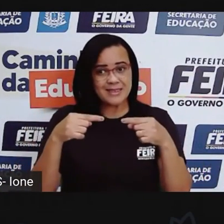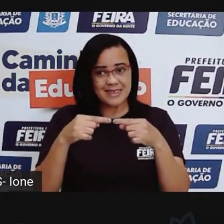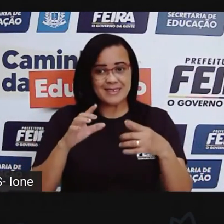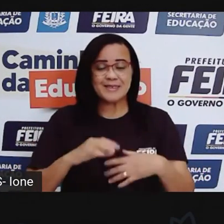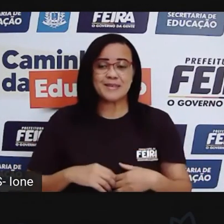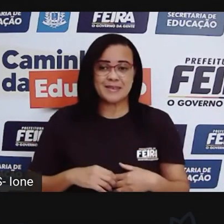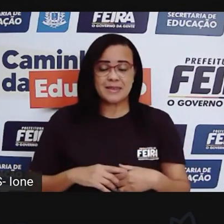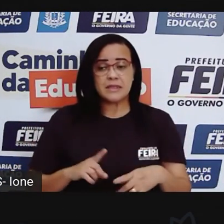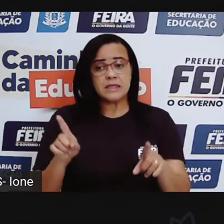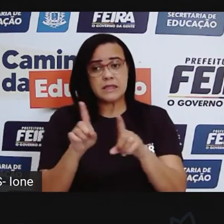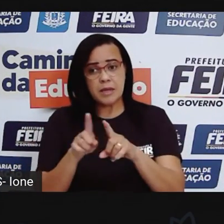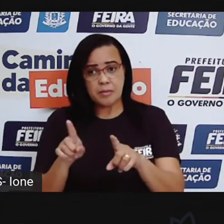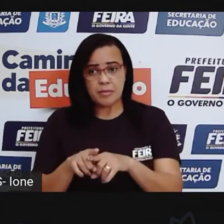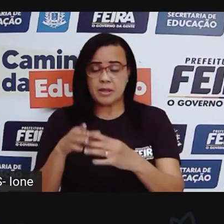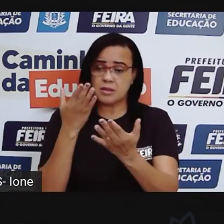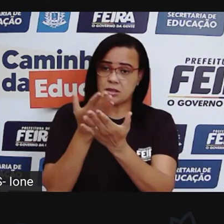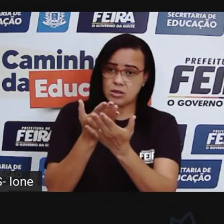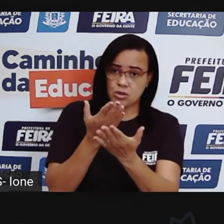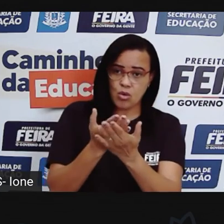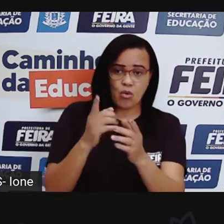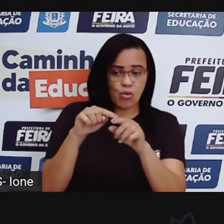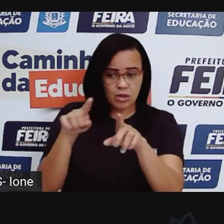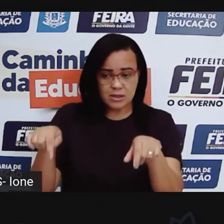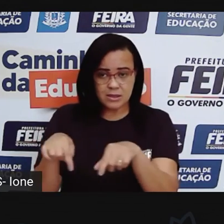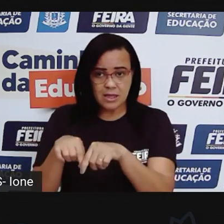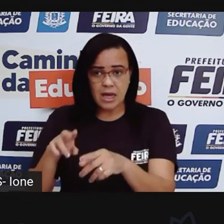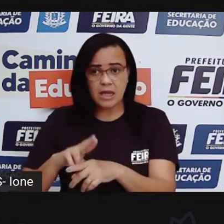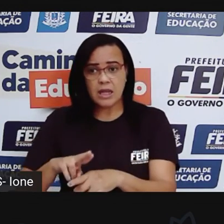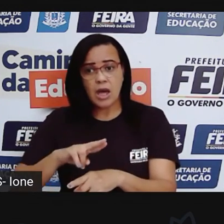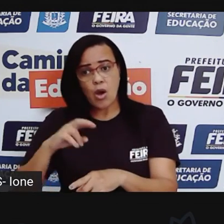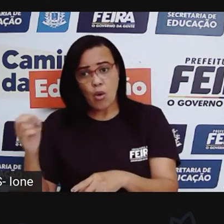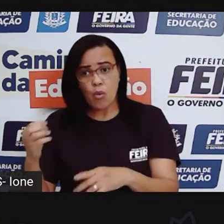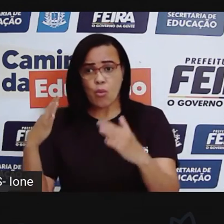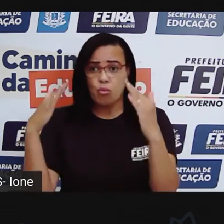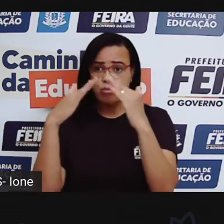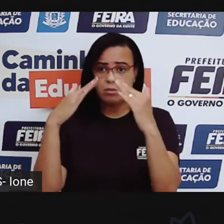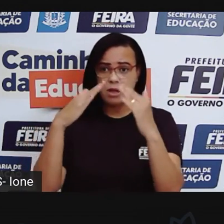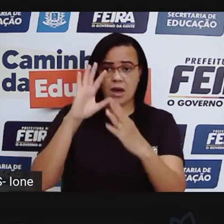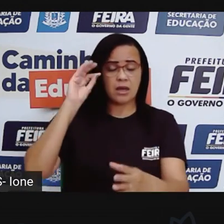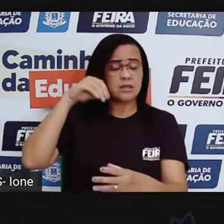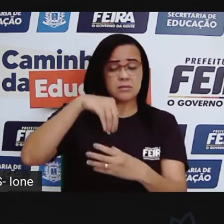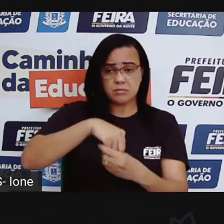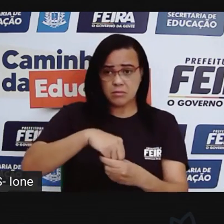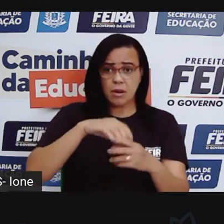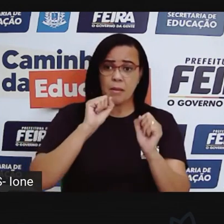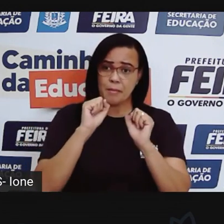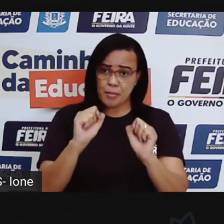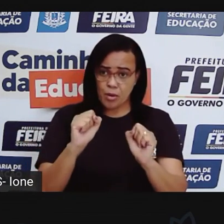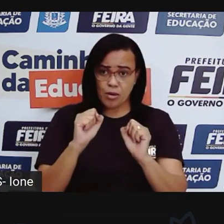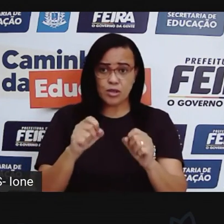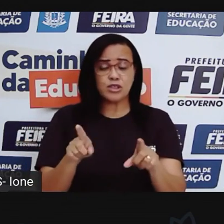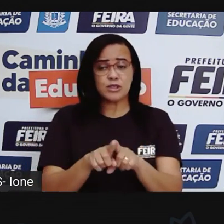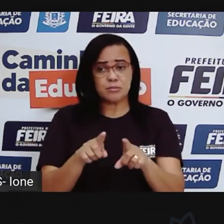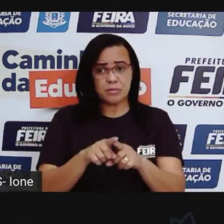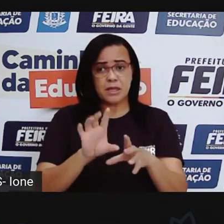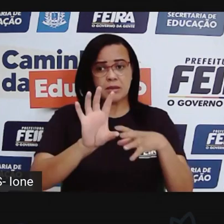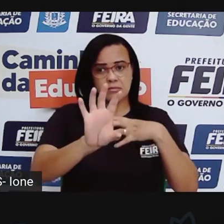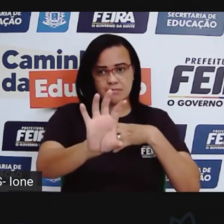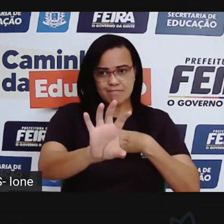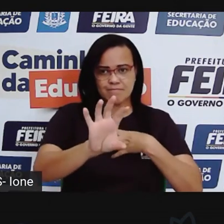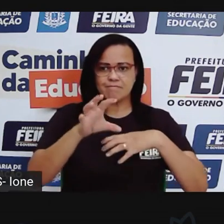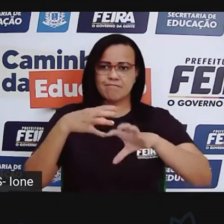de aula, você pode também ter empatia em sua casa, né? Se oferecer para ajudar